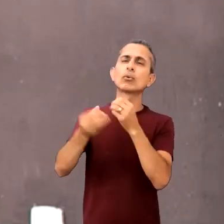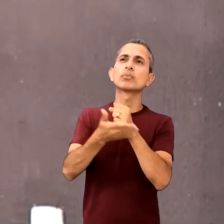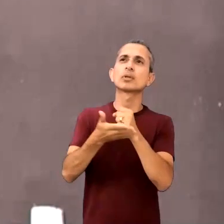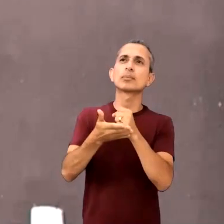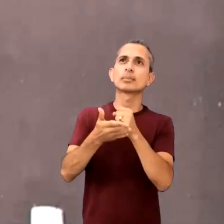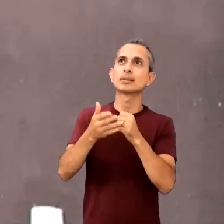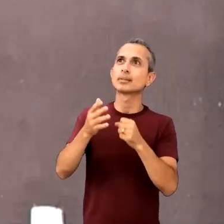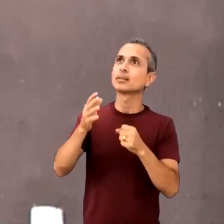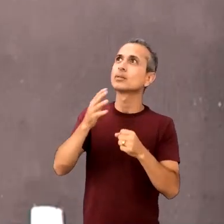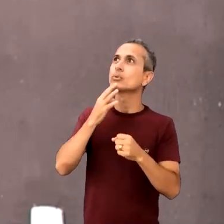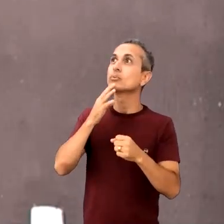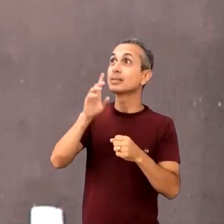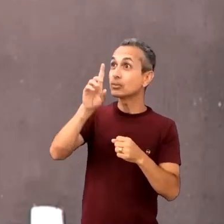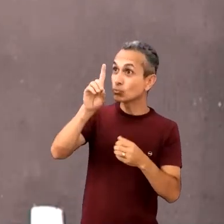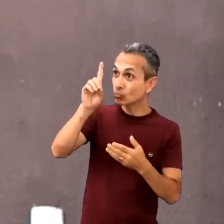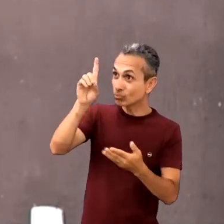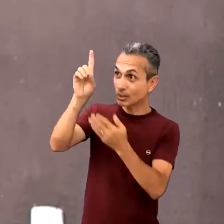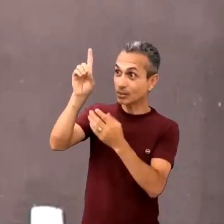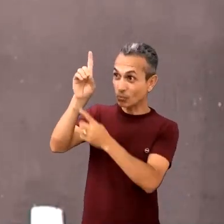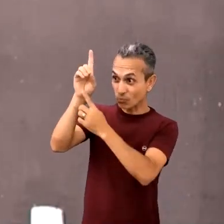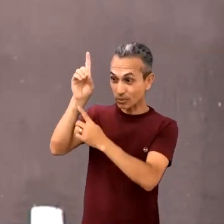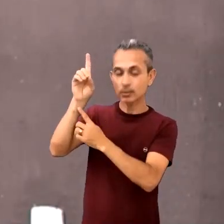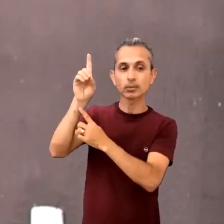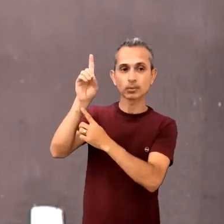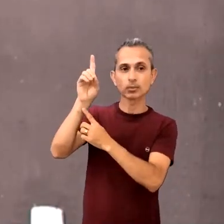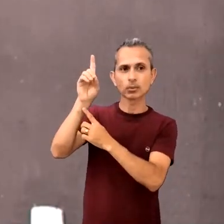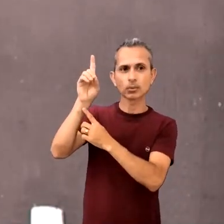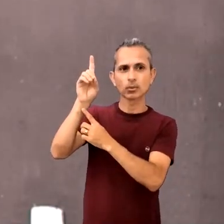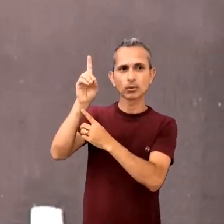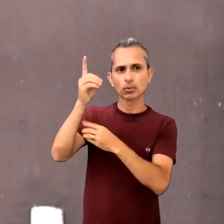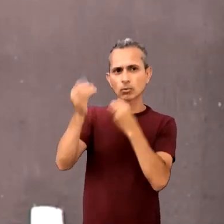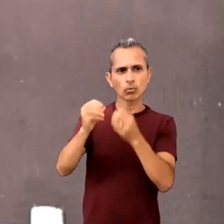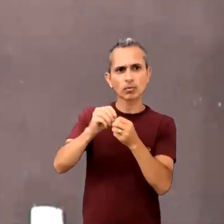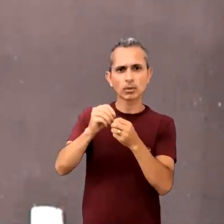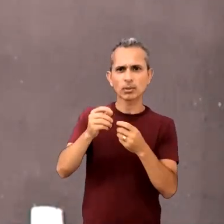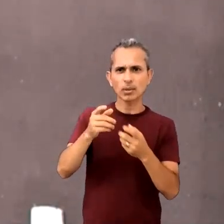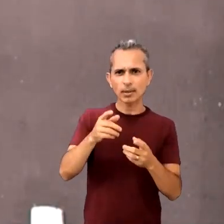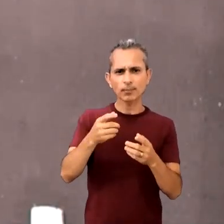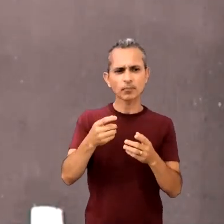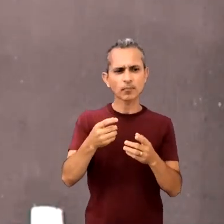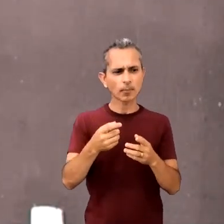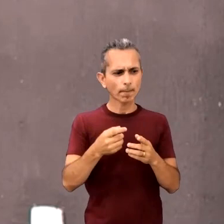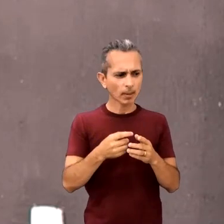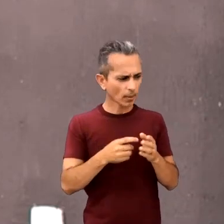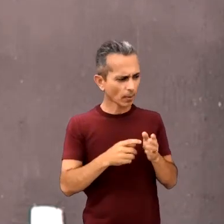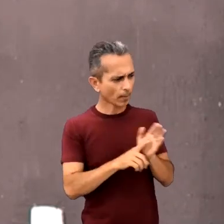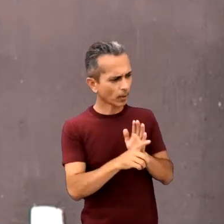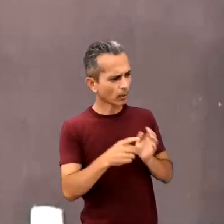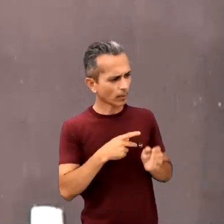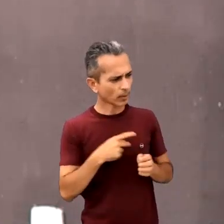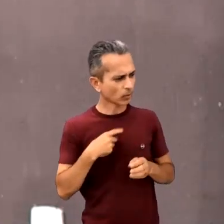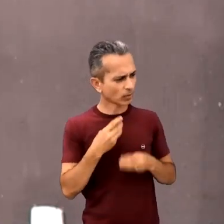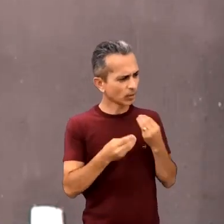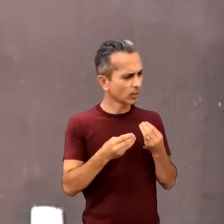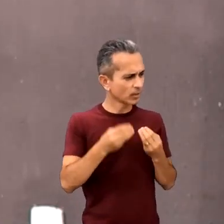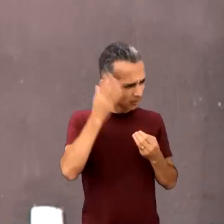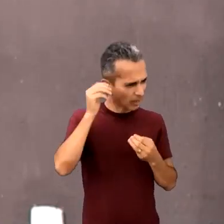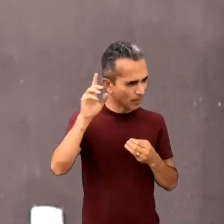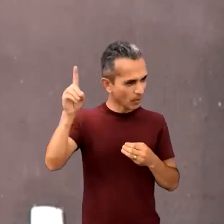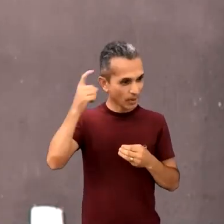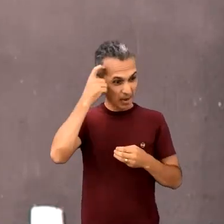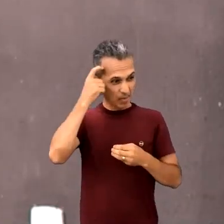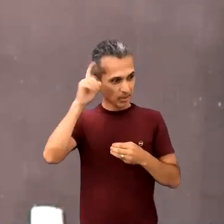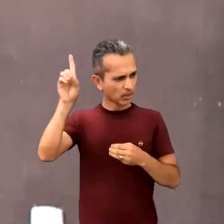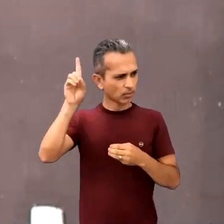adquirir de como Deus pensa. E aí você diz: mas eu saber a mente de Deus? Não, não é você ter a compreensão da mente de